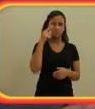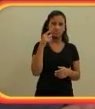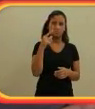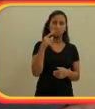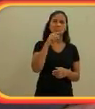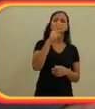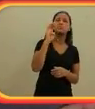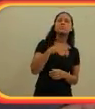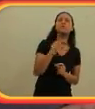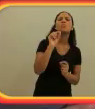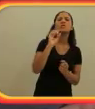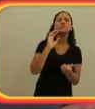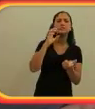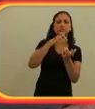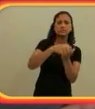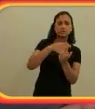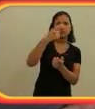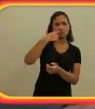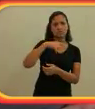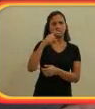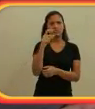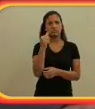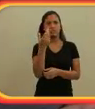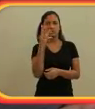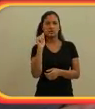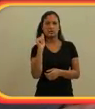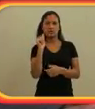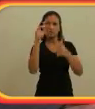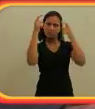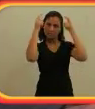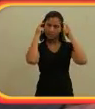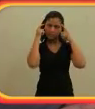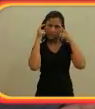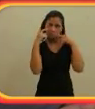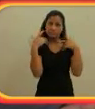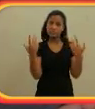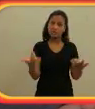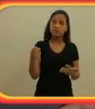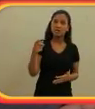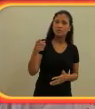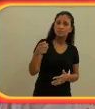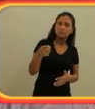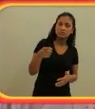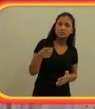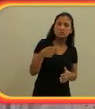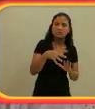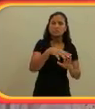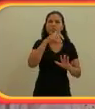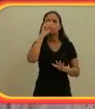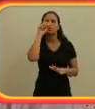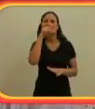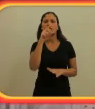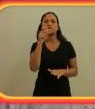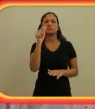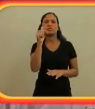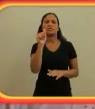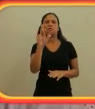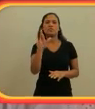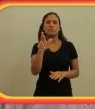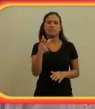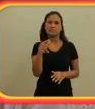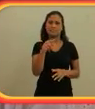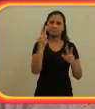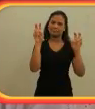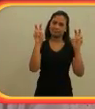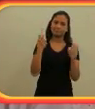Zé sentado ao lado na mesma posição. Lá no chakra da coroa. E aí você vai inspirar